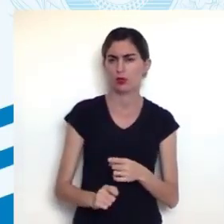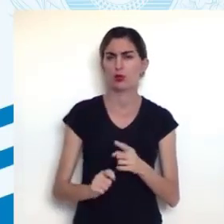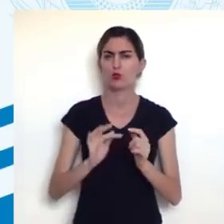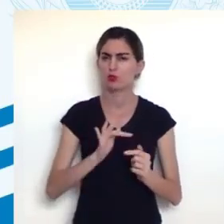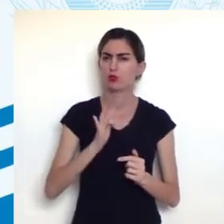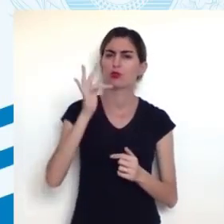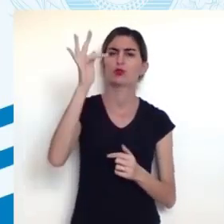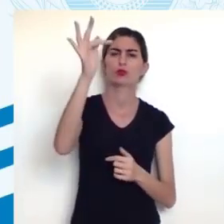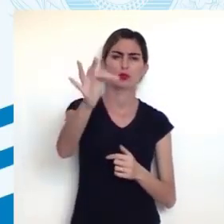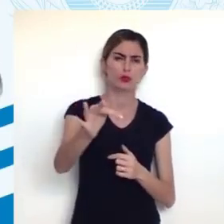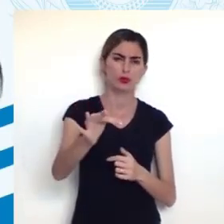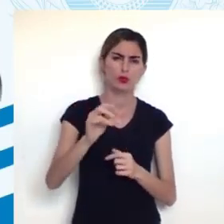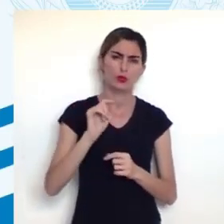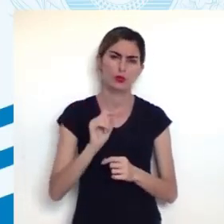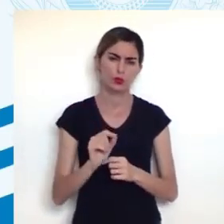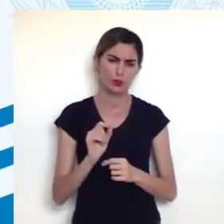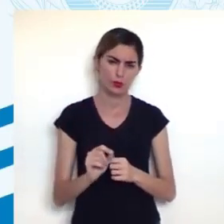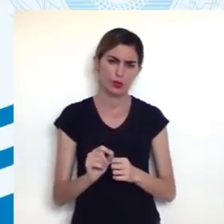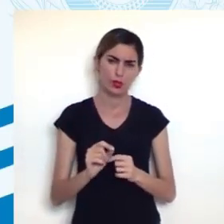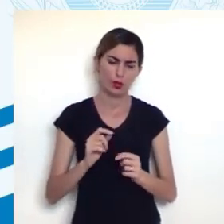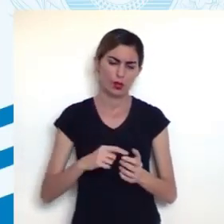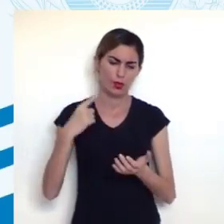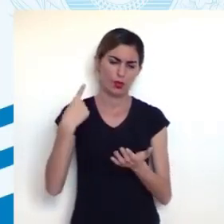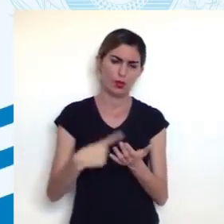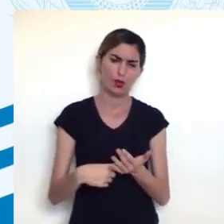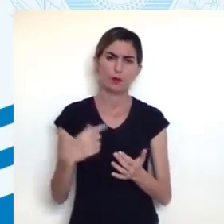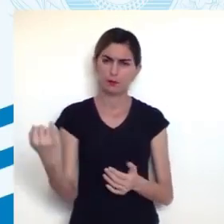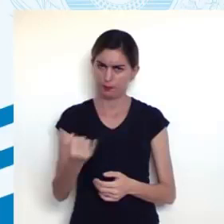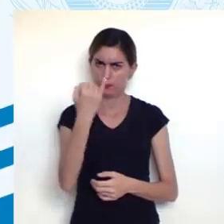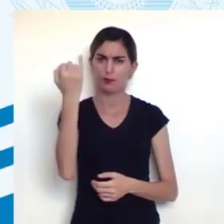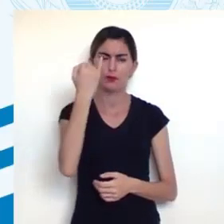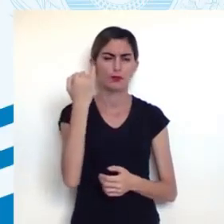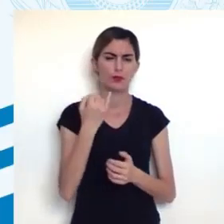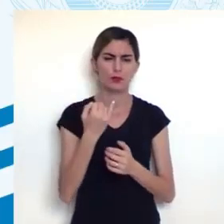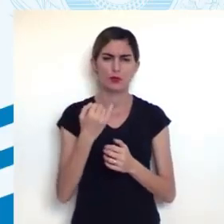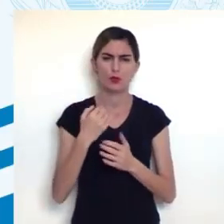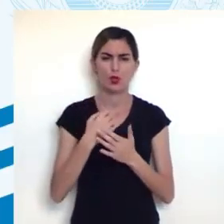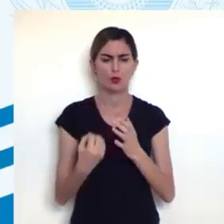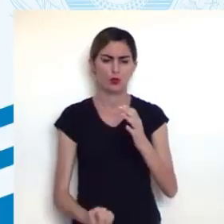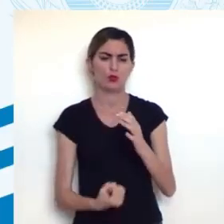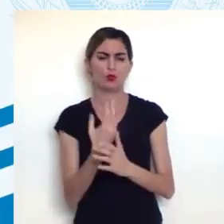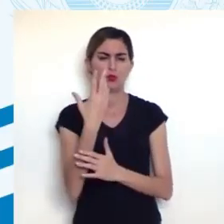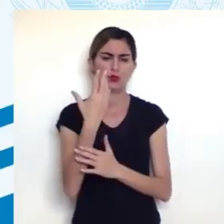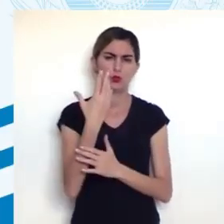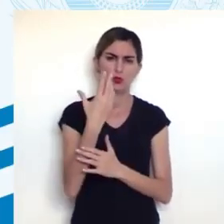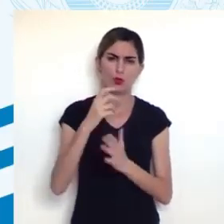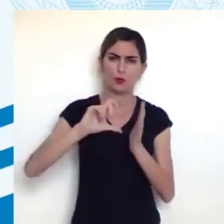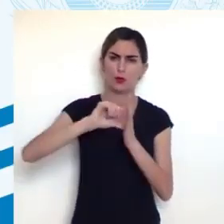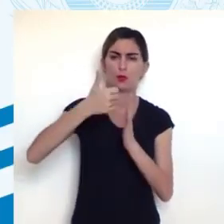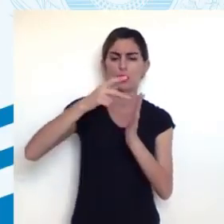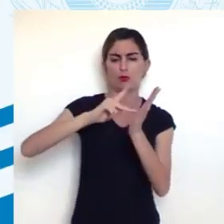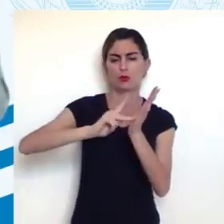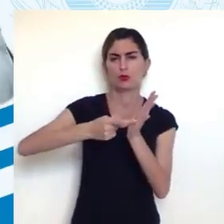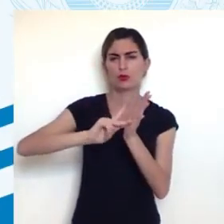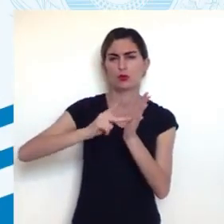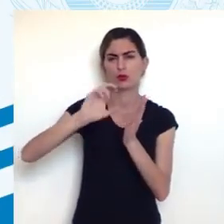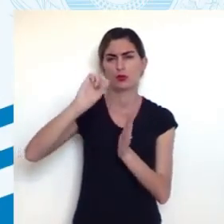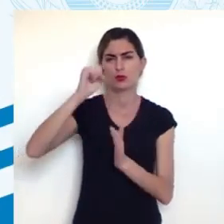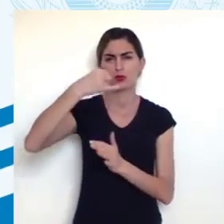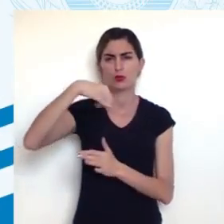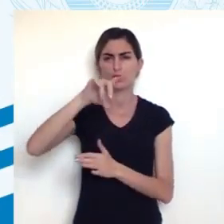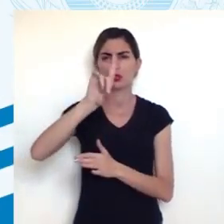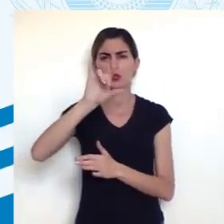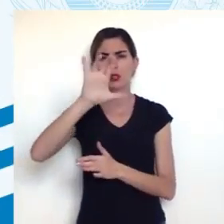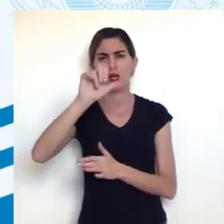que futuramente seriam determinantes para o surgimento dos primeiros sindicatos.